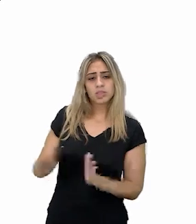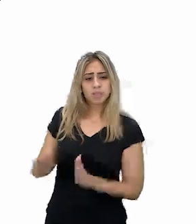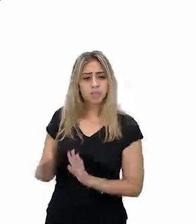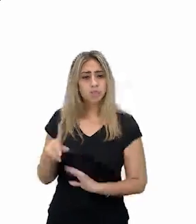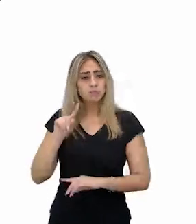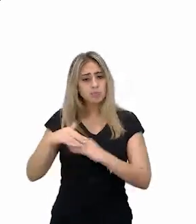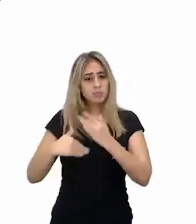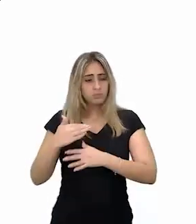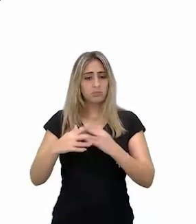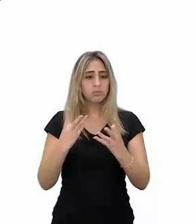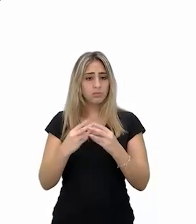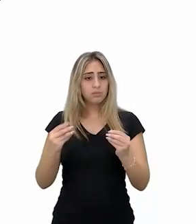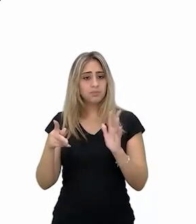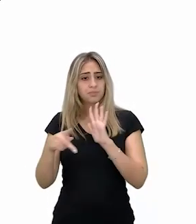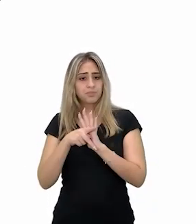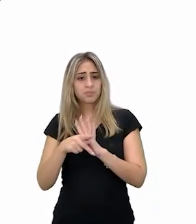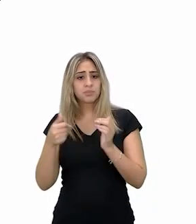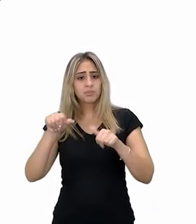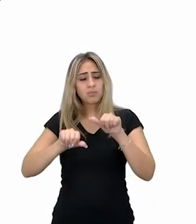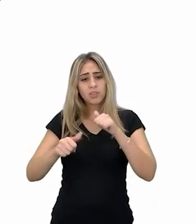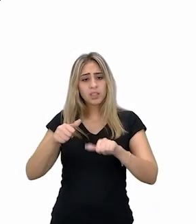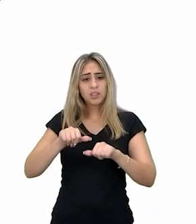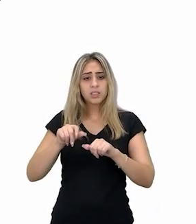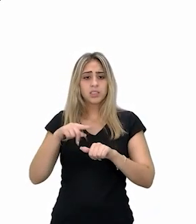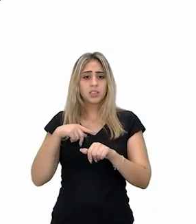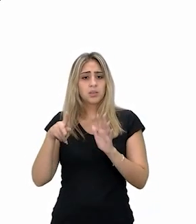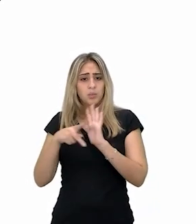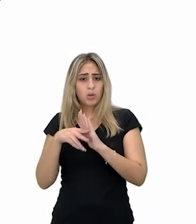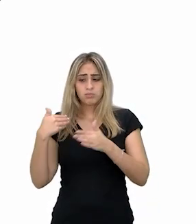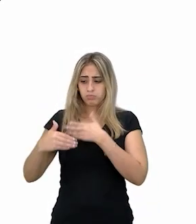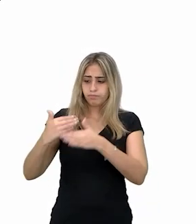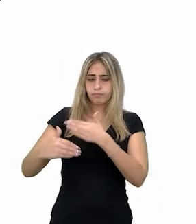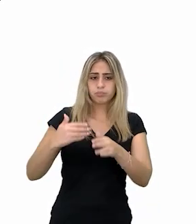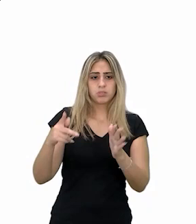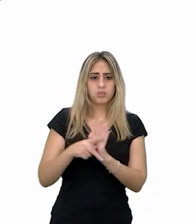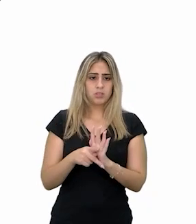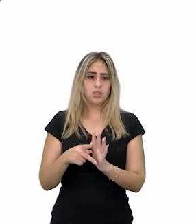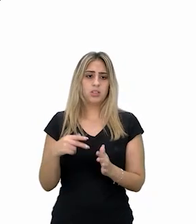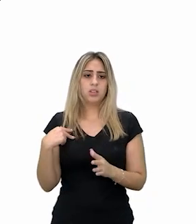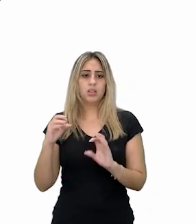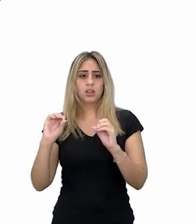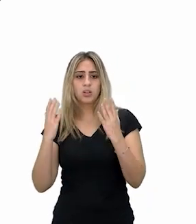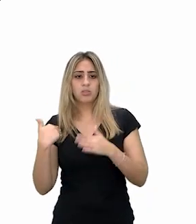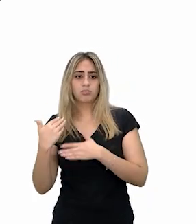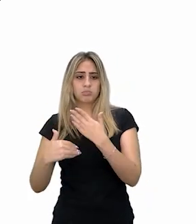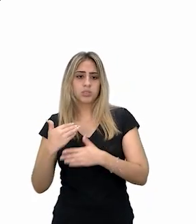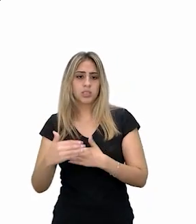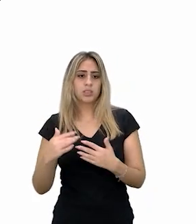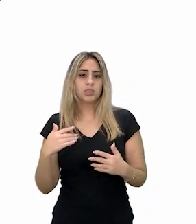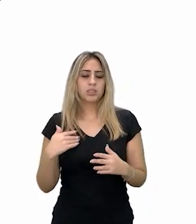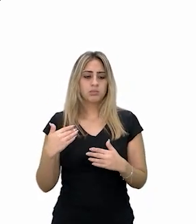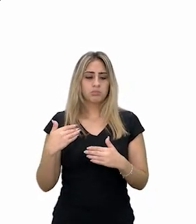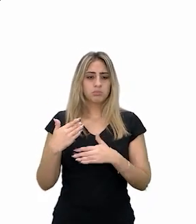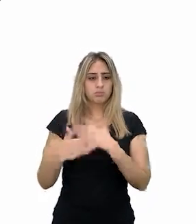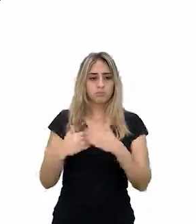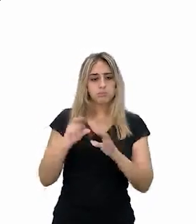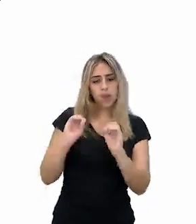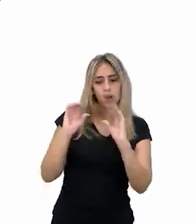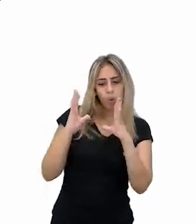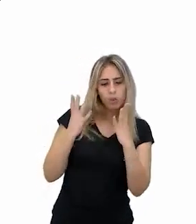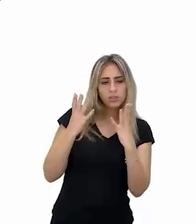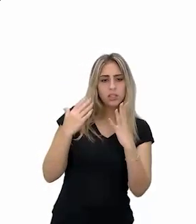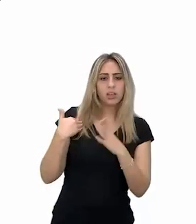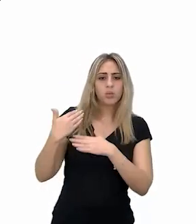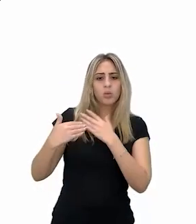químico, nada mais é do que a presença de reações reversíveis, né? Ora, acontece a transformação estão acontecendo